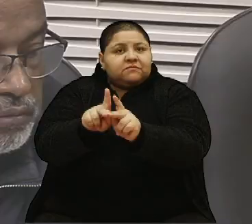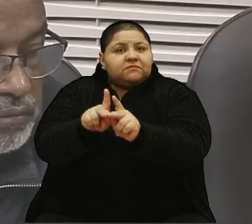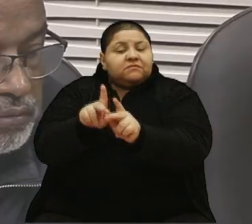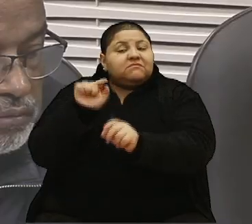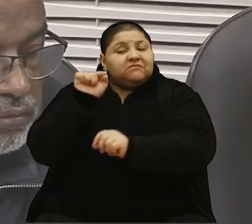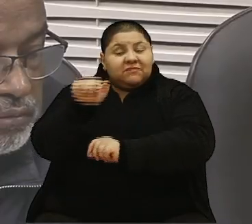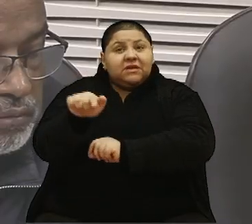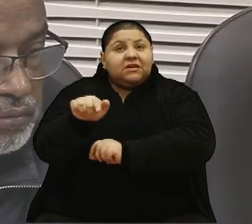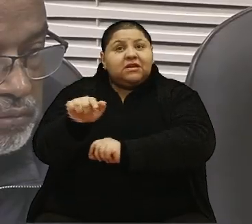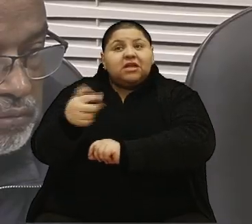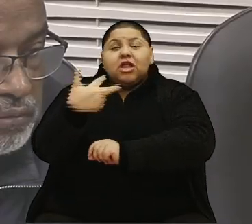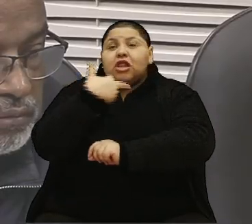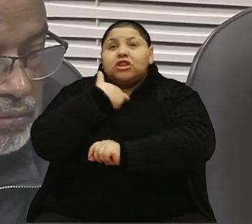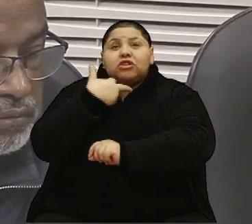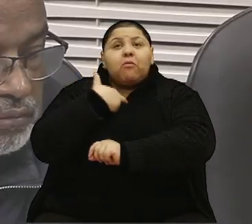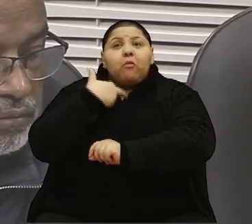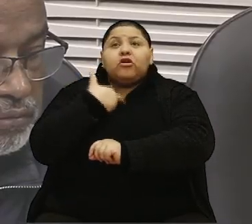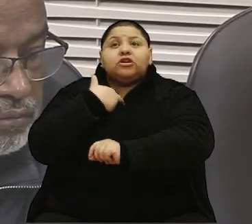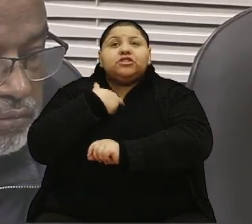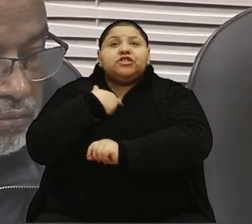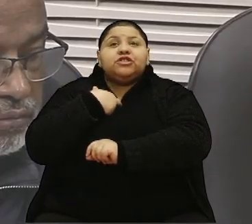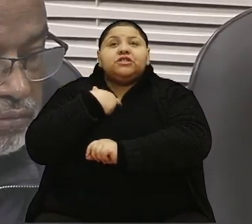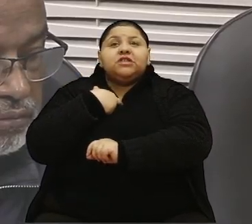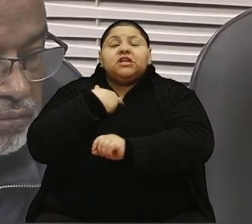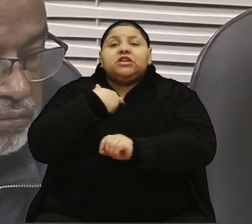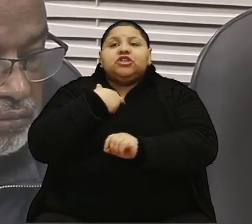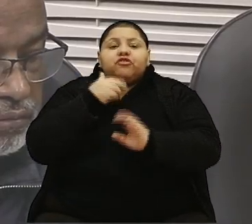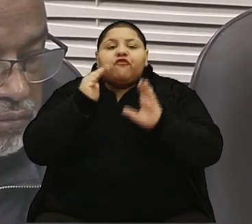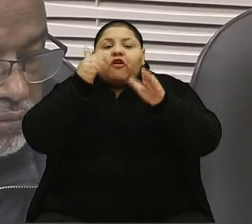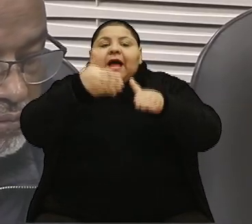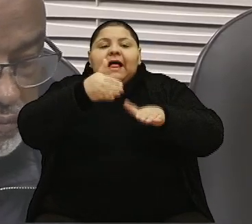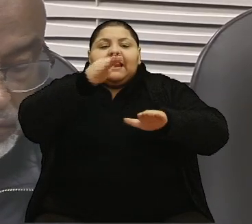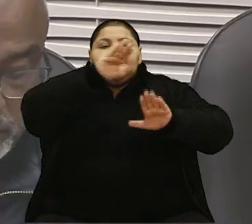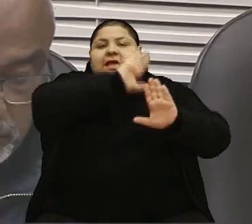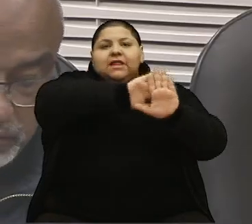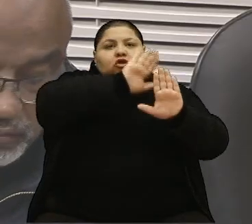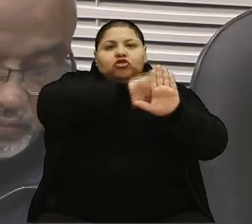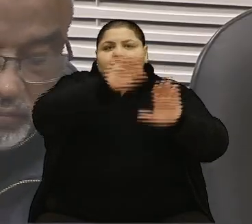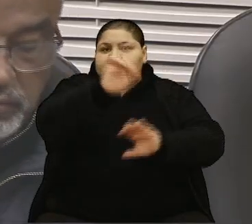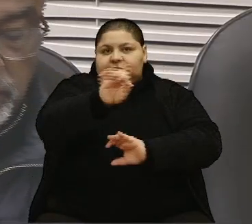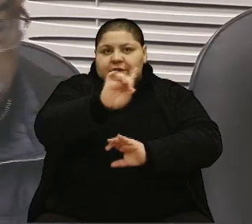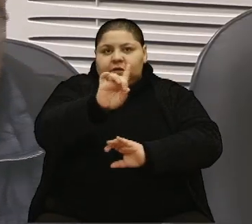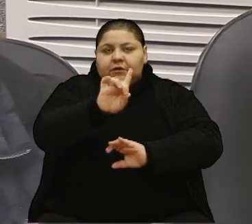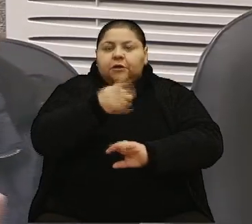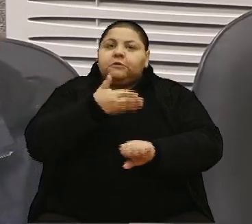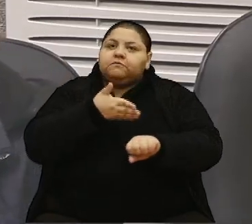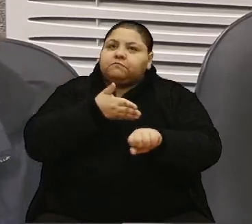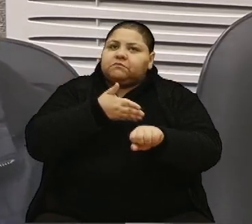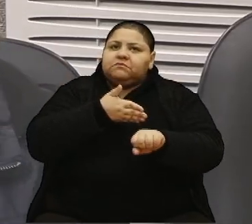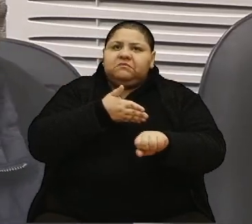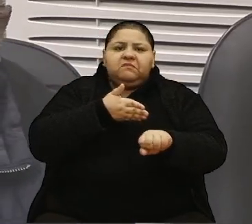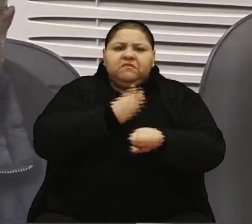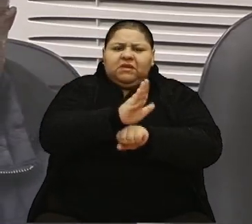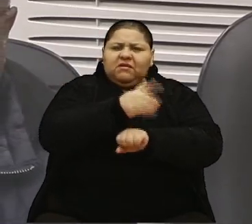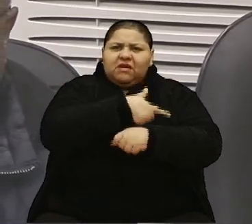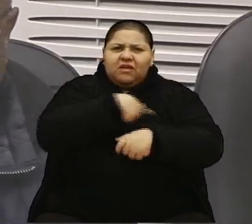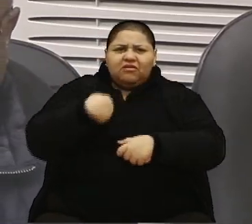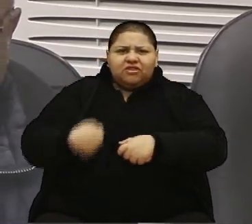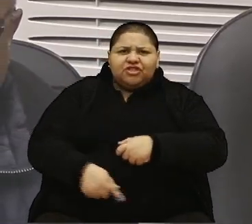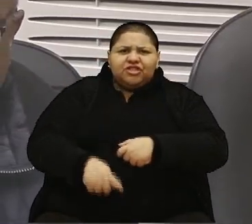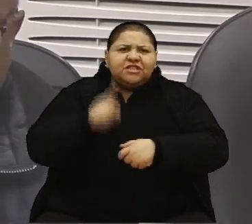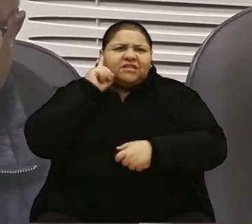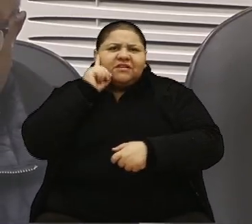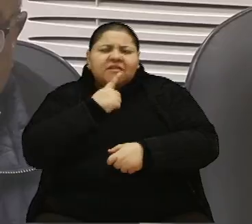Isto não se pode estar na mesa, ideologias. Então, nós vamos envolver China, Estados